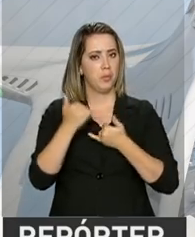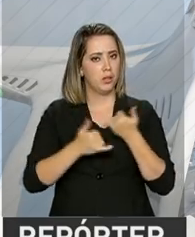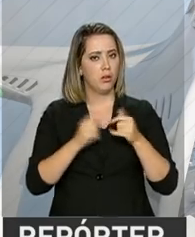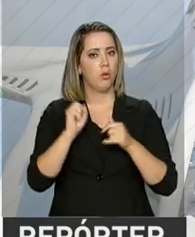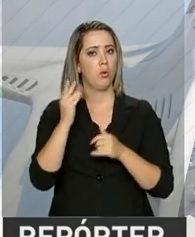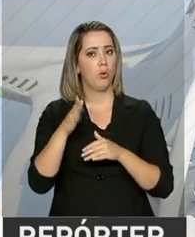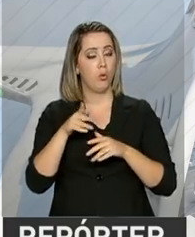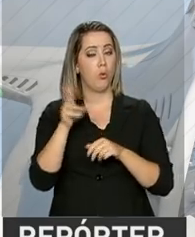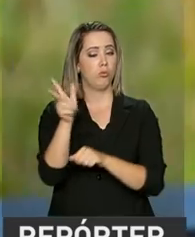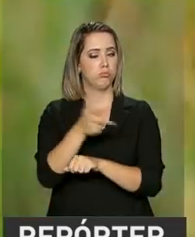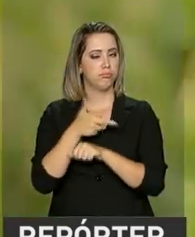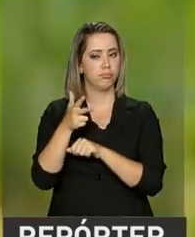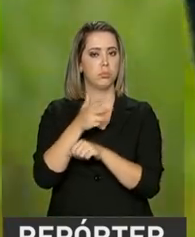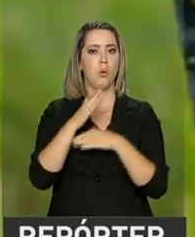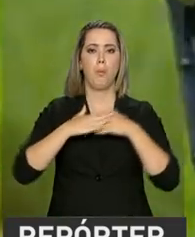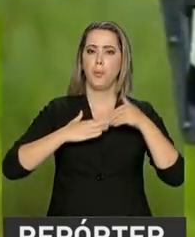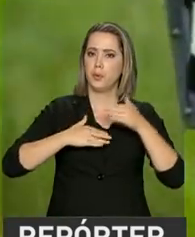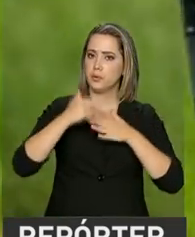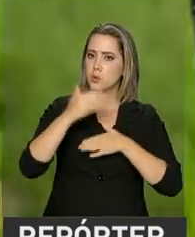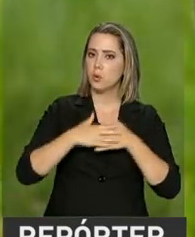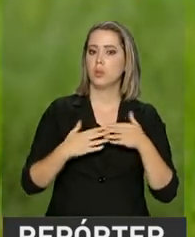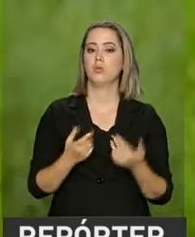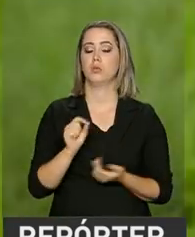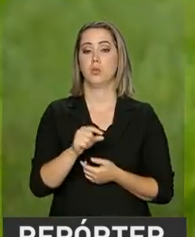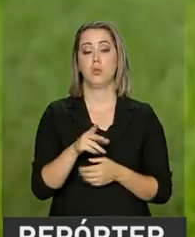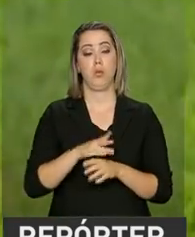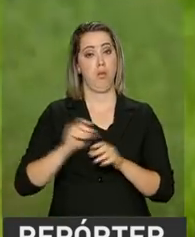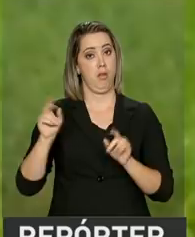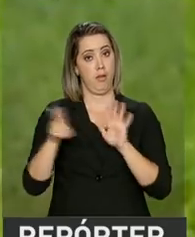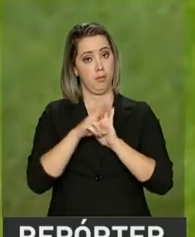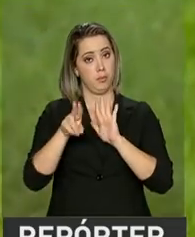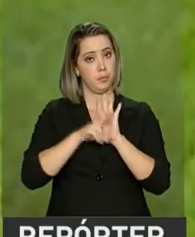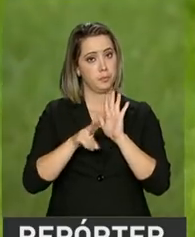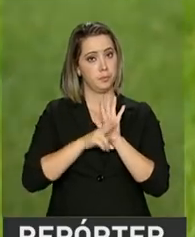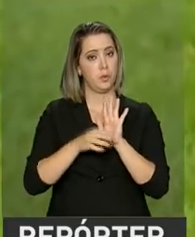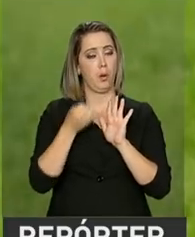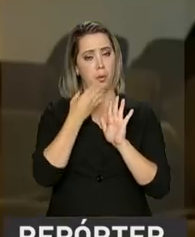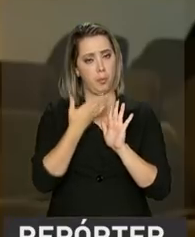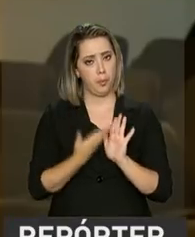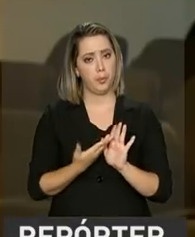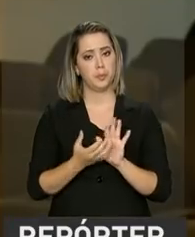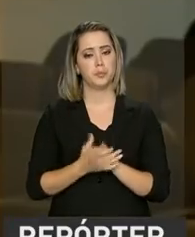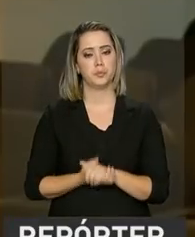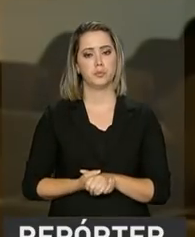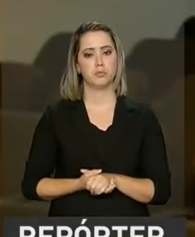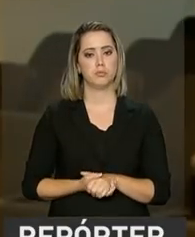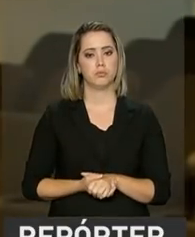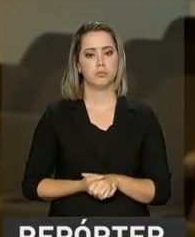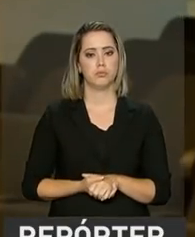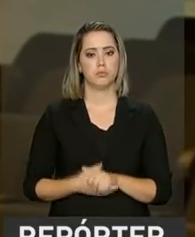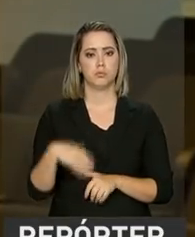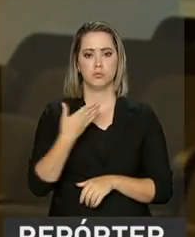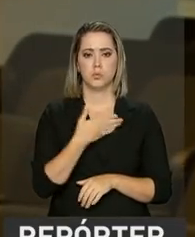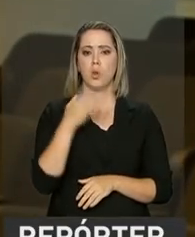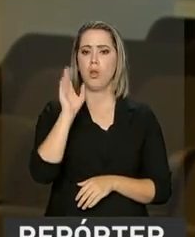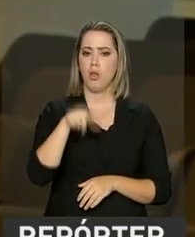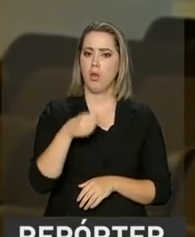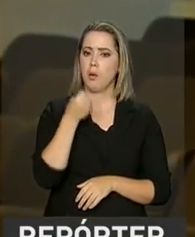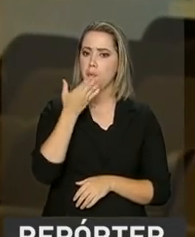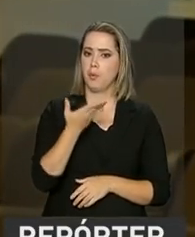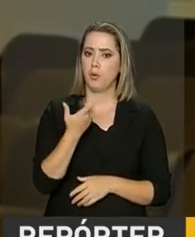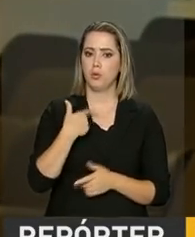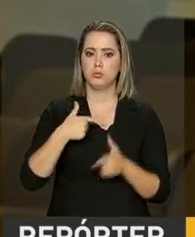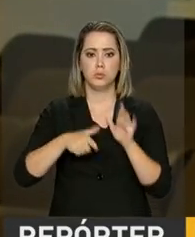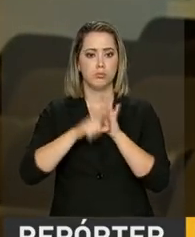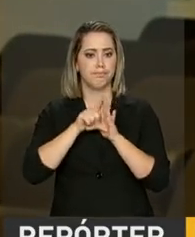o comercial regras claras e previsíveis bem recebida pelo setor isso é bom porque você para de está numa